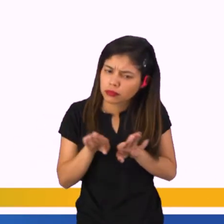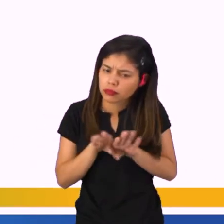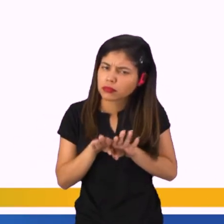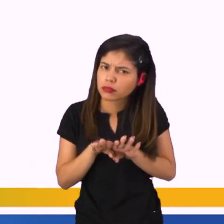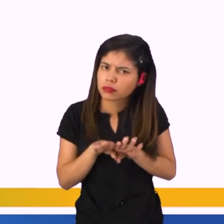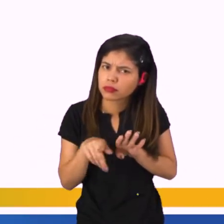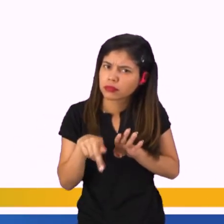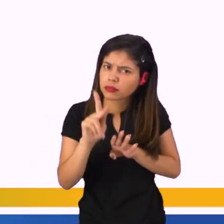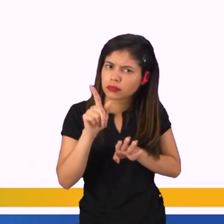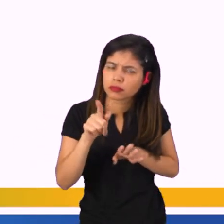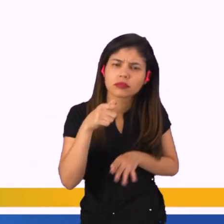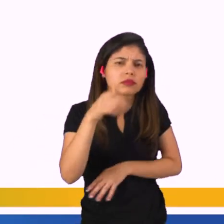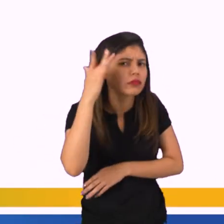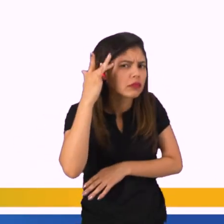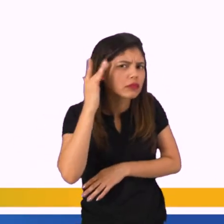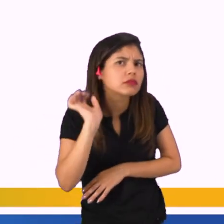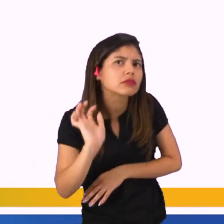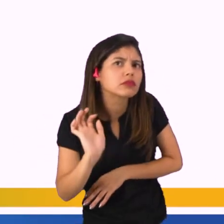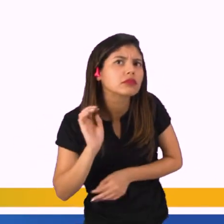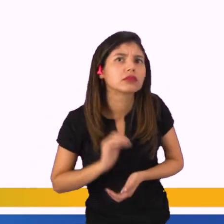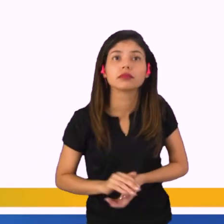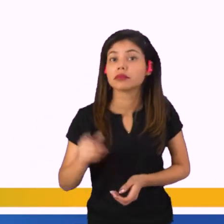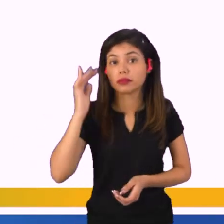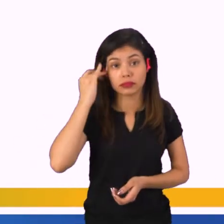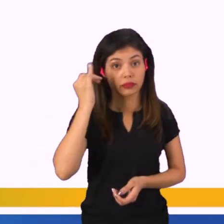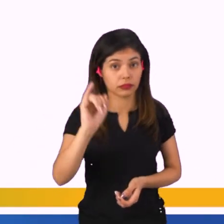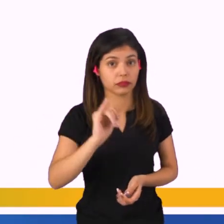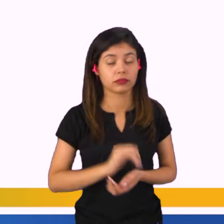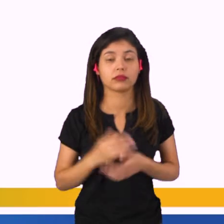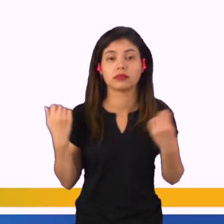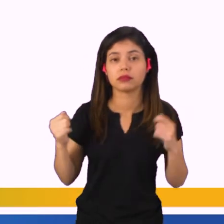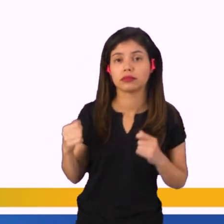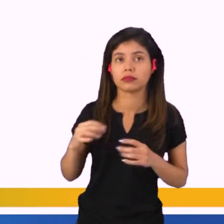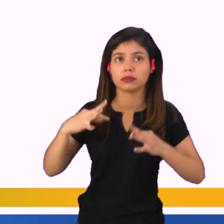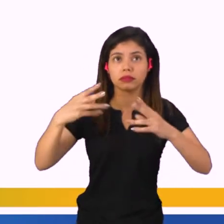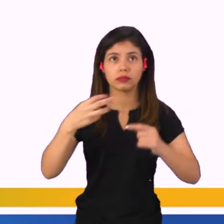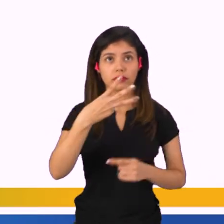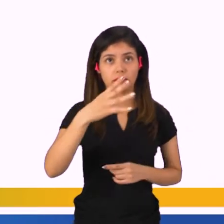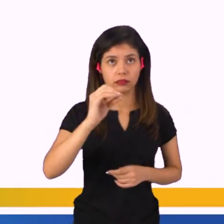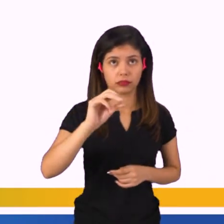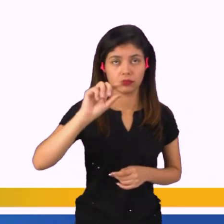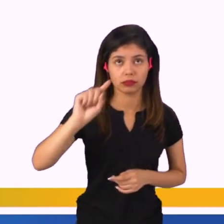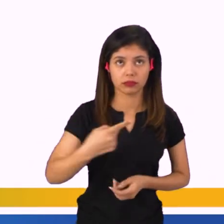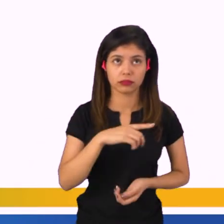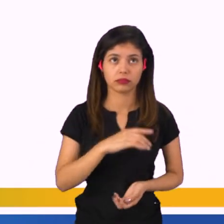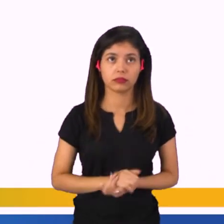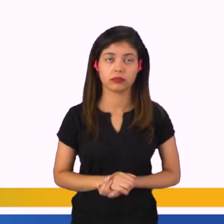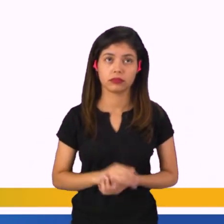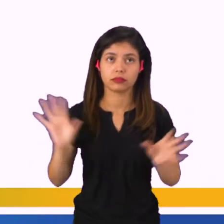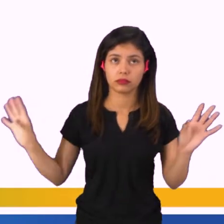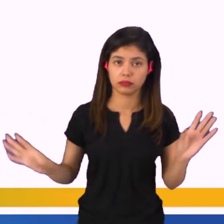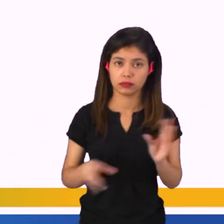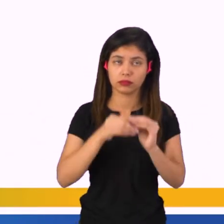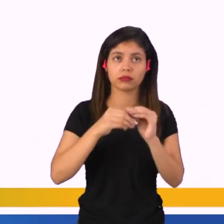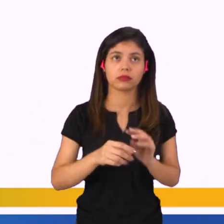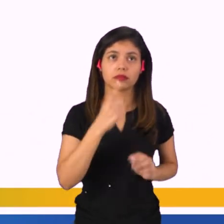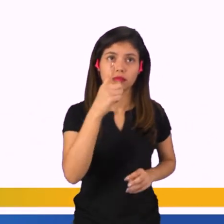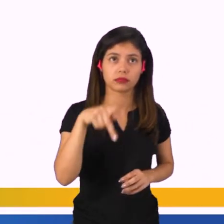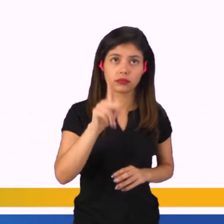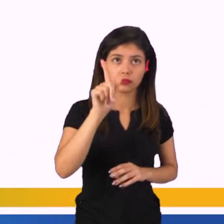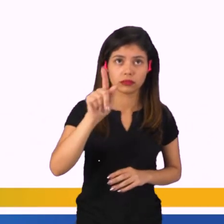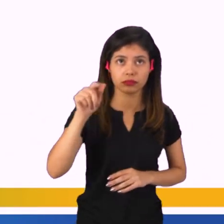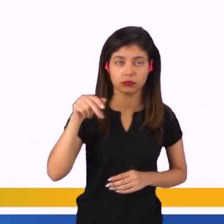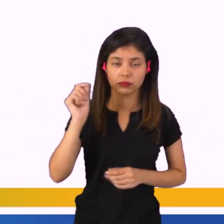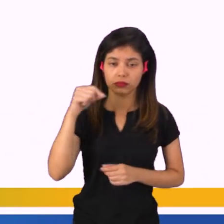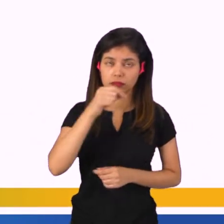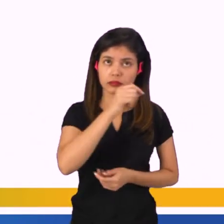seria conveniente? O que você acha? Para ter uma ideia, são necessárias 300.000 formigas para completar 1 quilo de